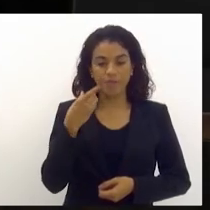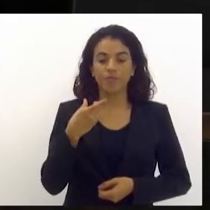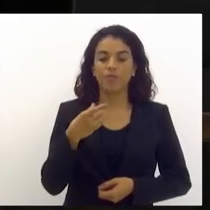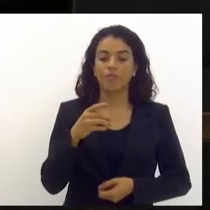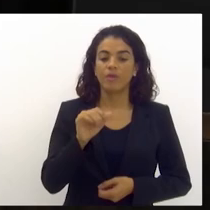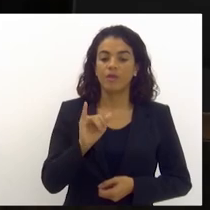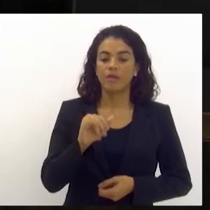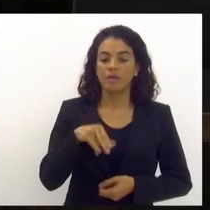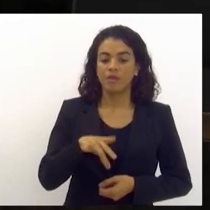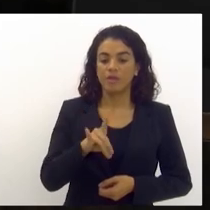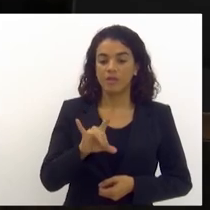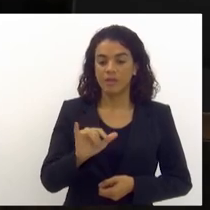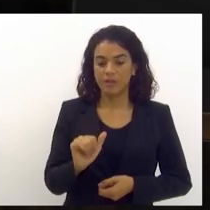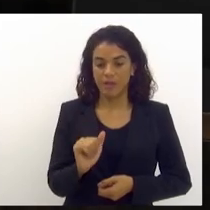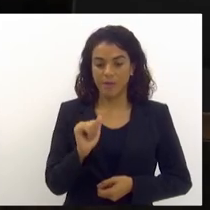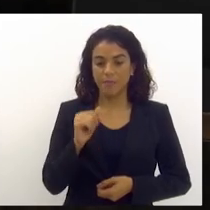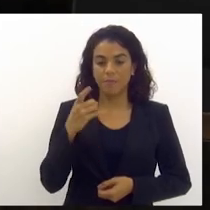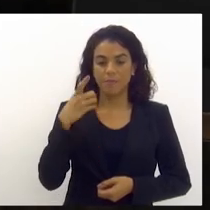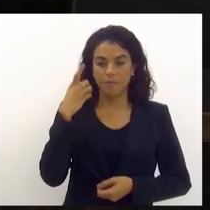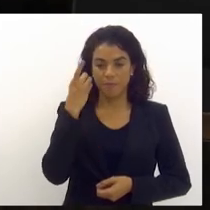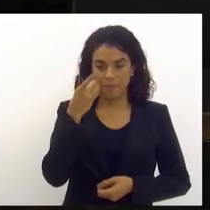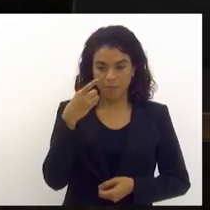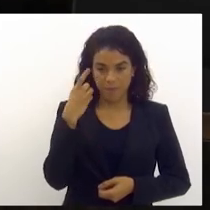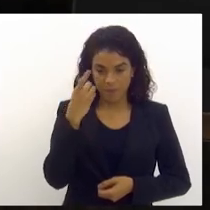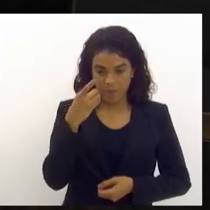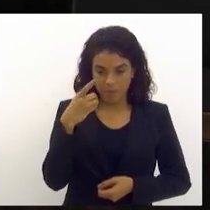deputada Índia Armelau,